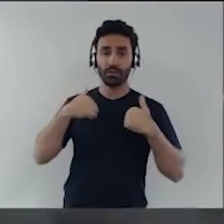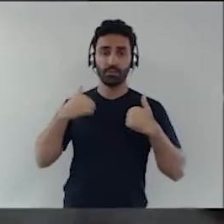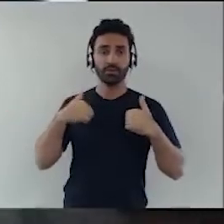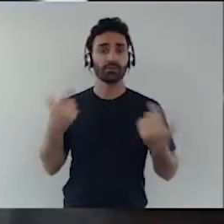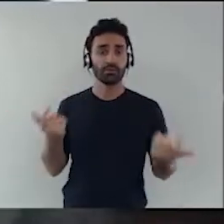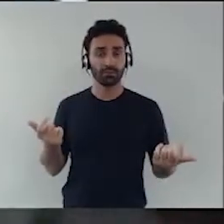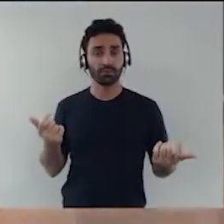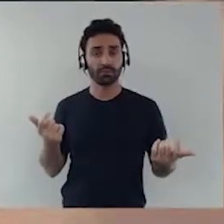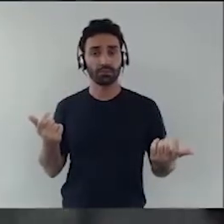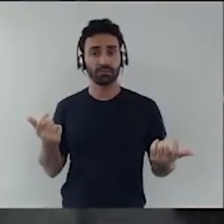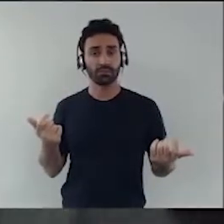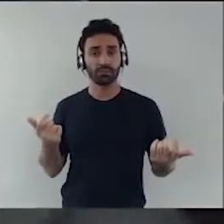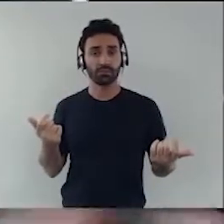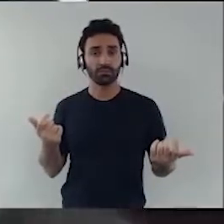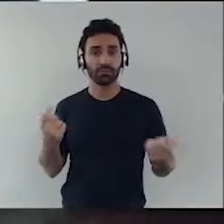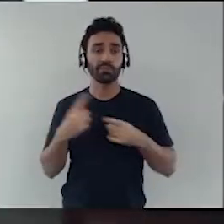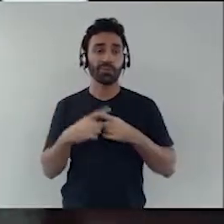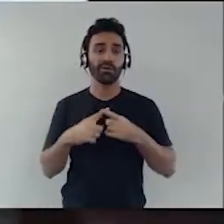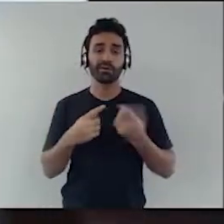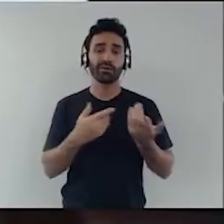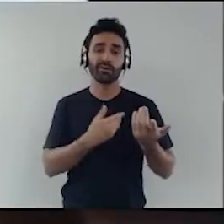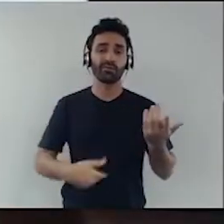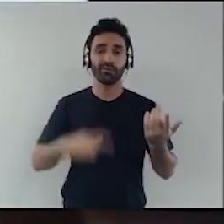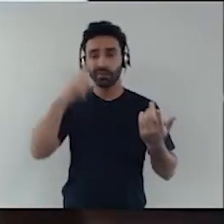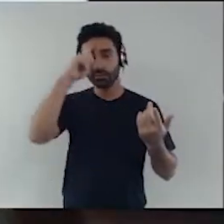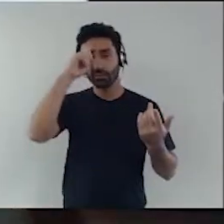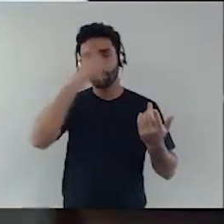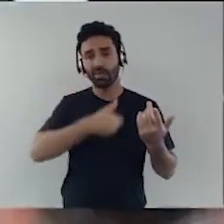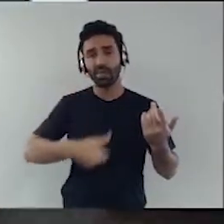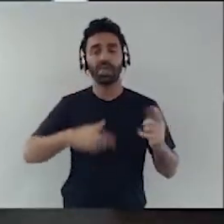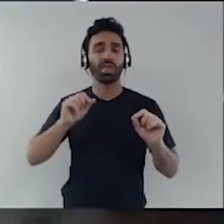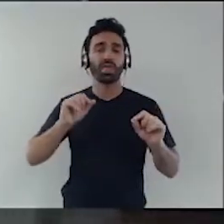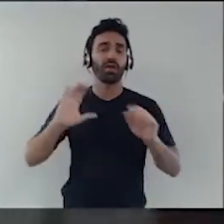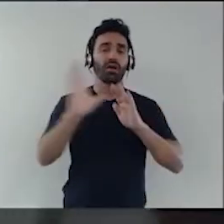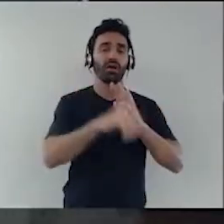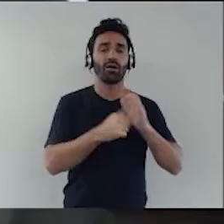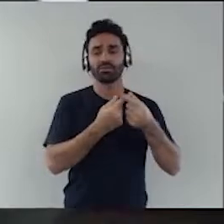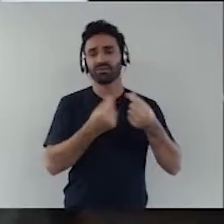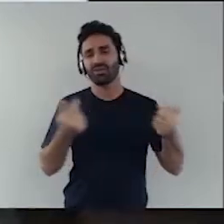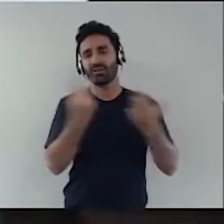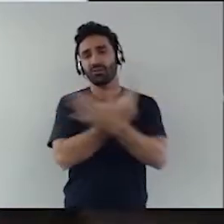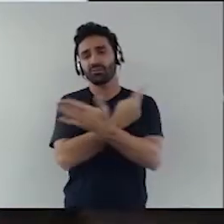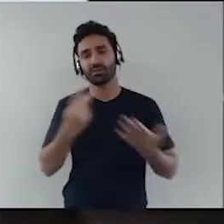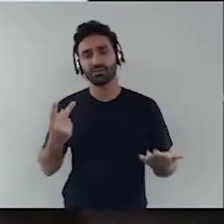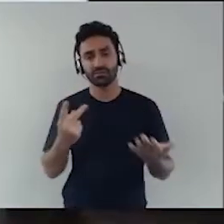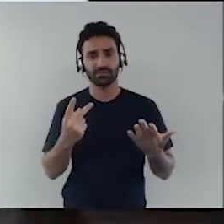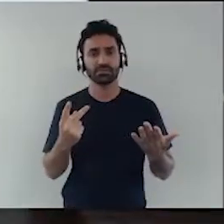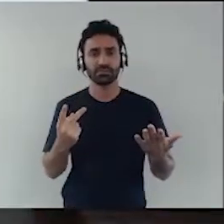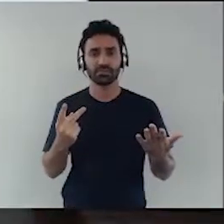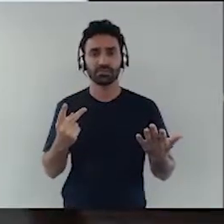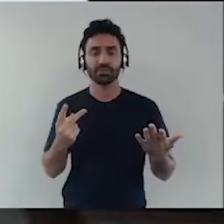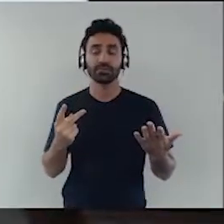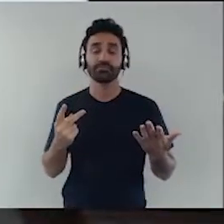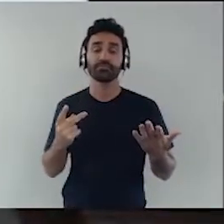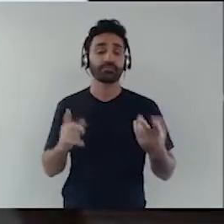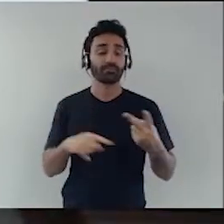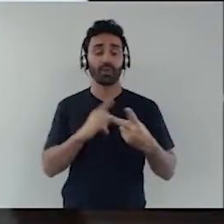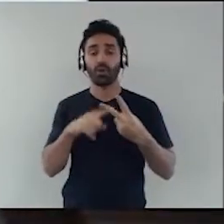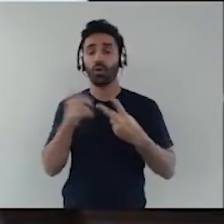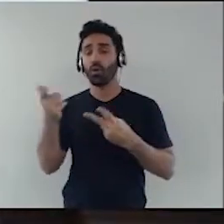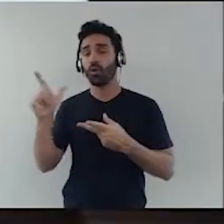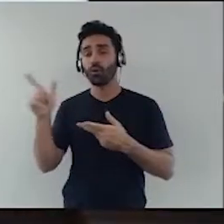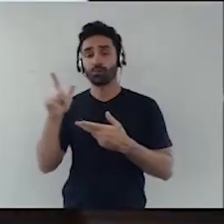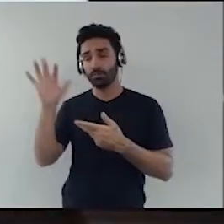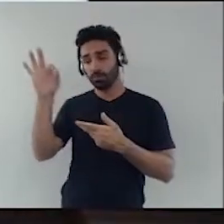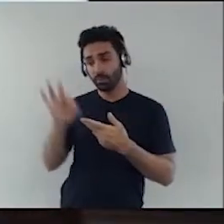público e recolho todos esses valores e faço as aquisições necessárias com uma parcela transferida pelo governo. E a outra parcela